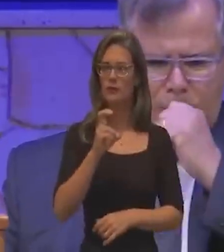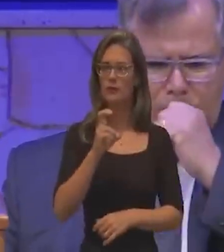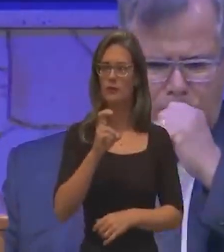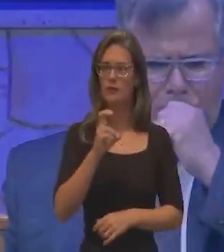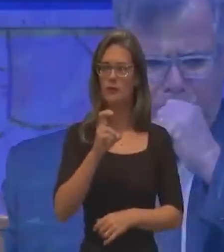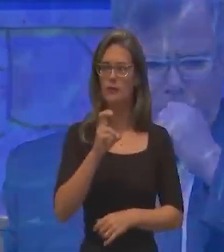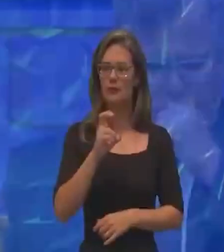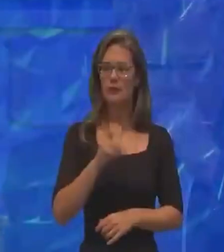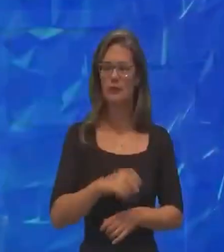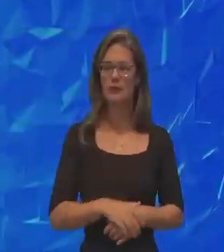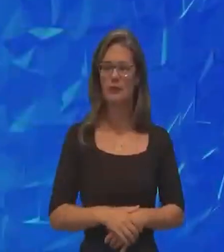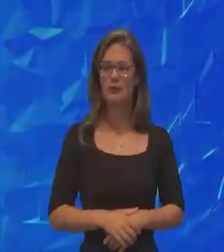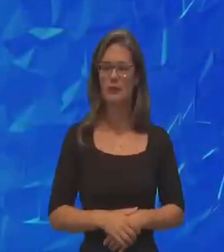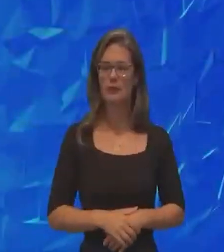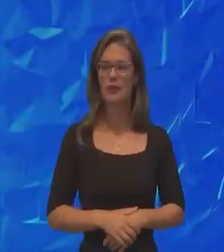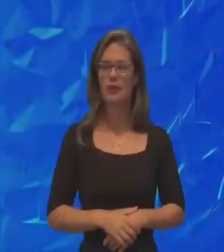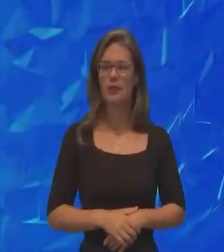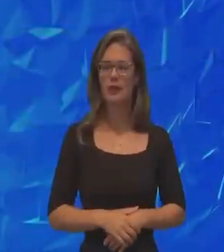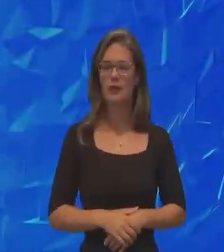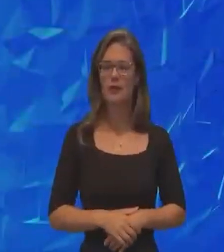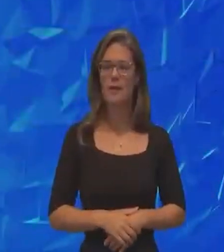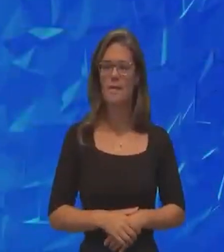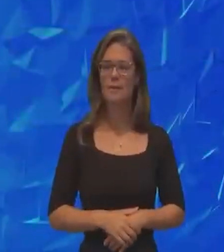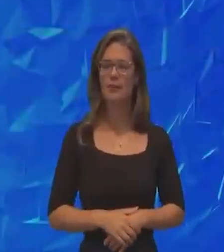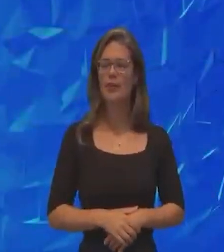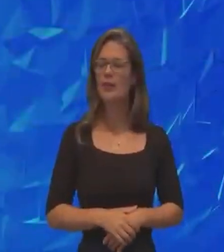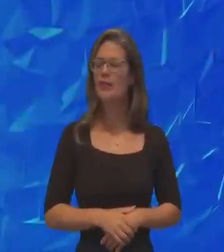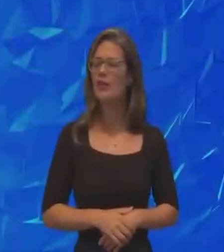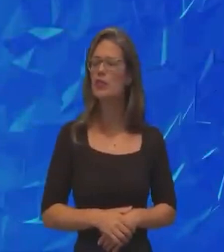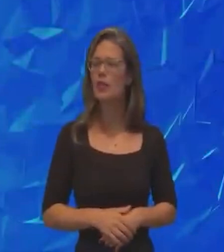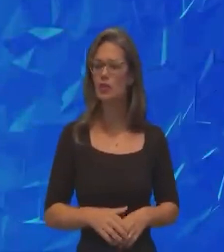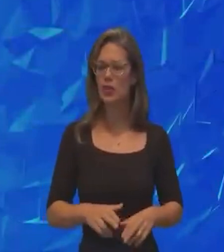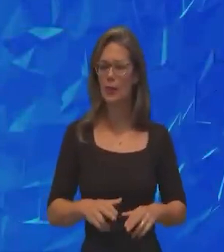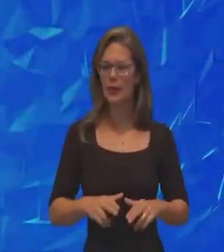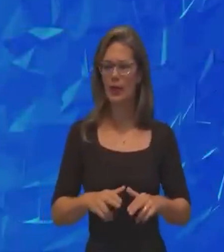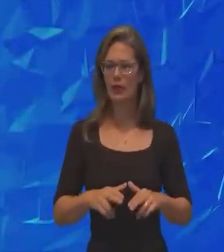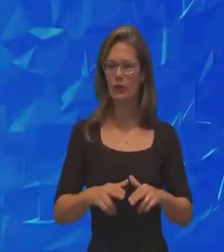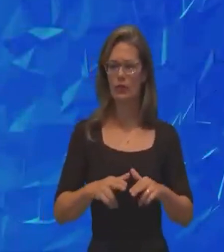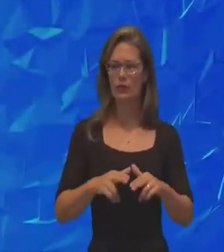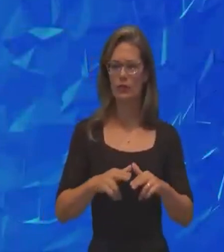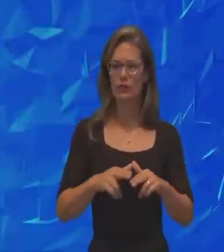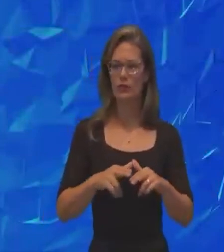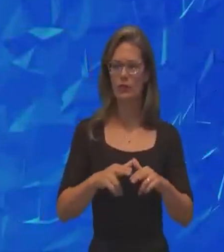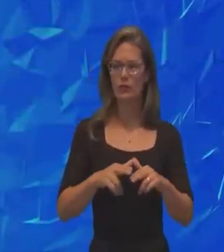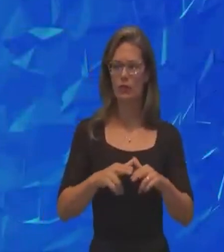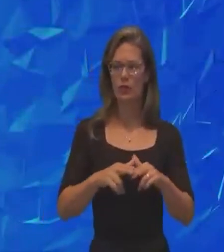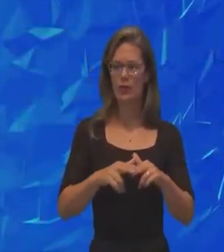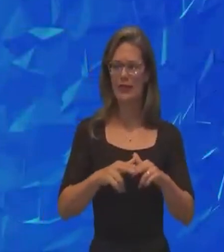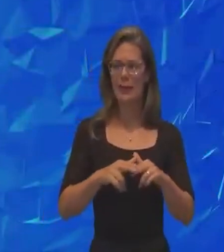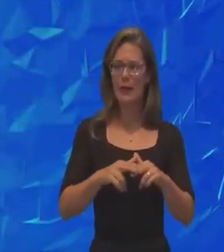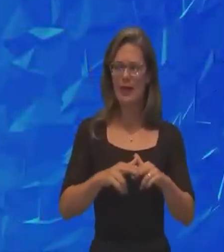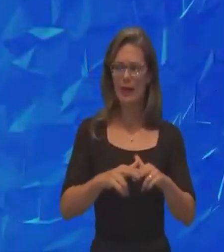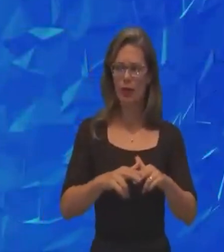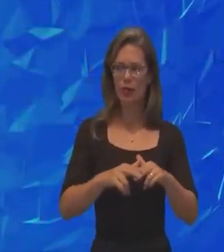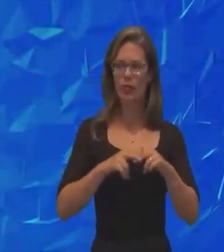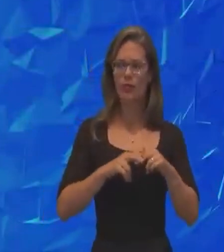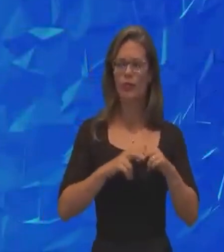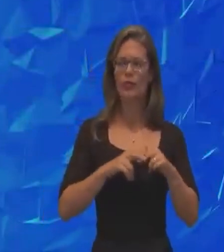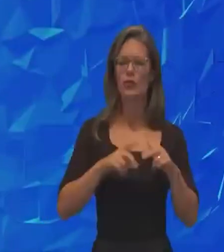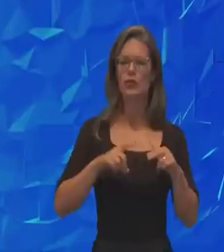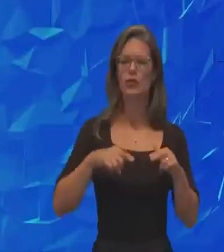nós encontramos: e por isso neste tabernáculo gememos, aspirando por